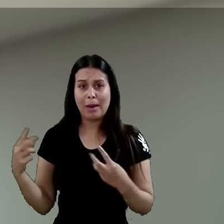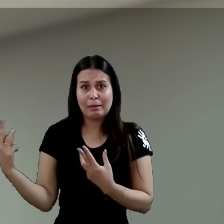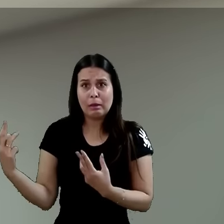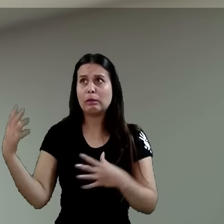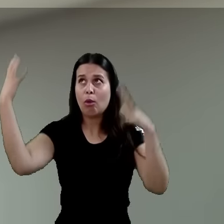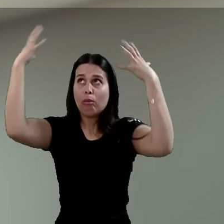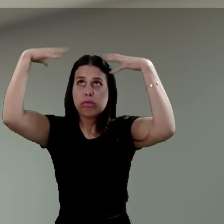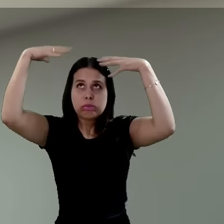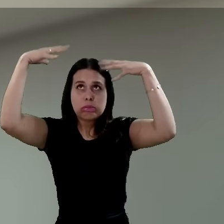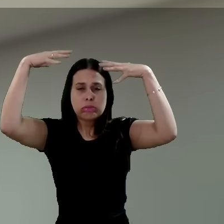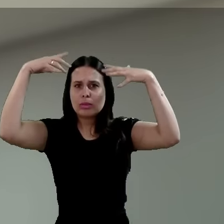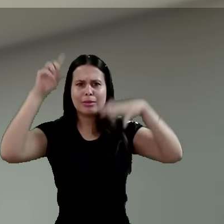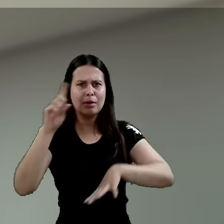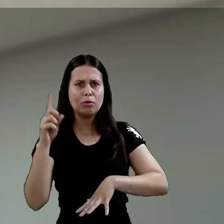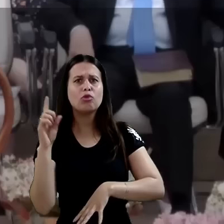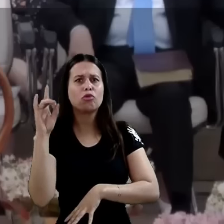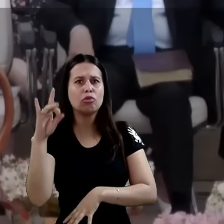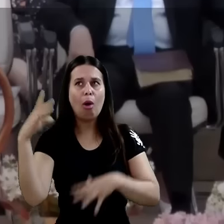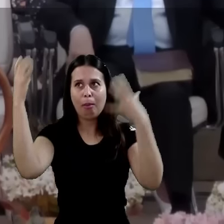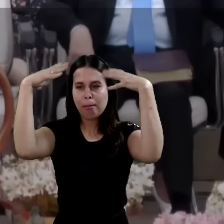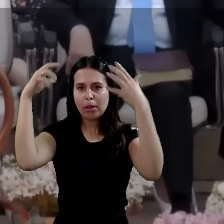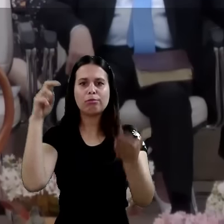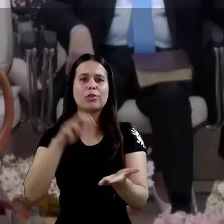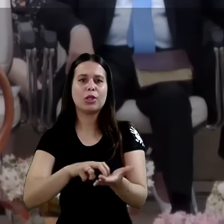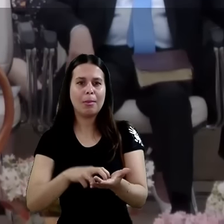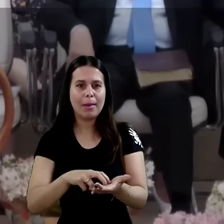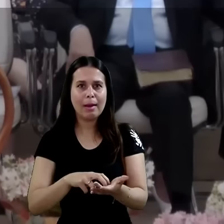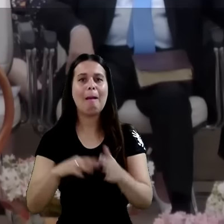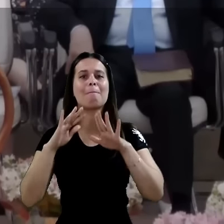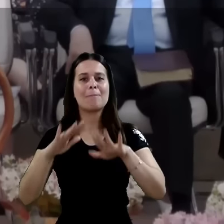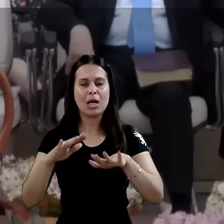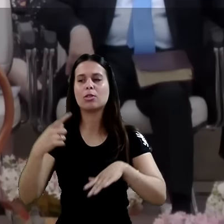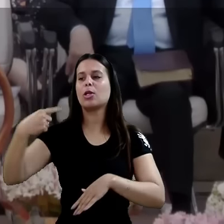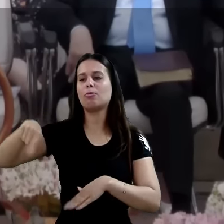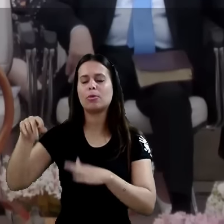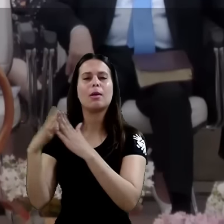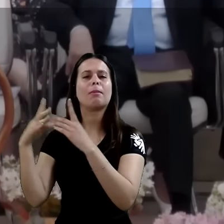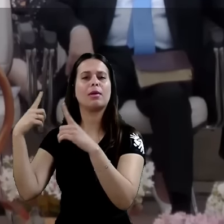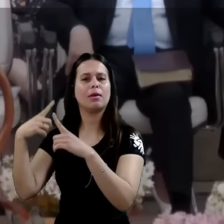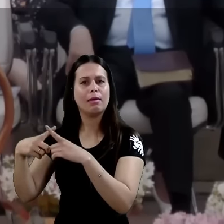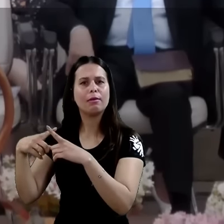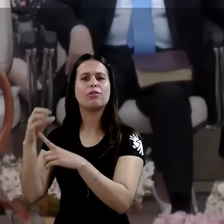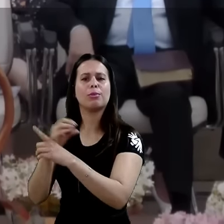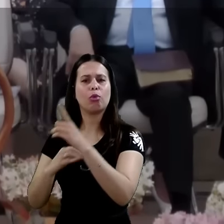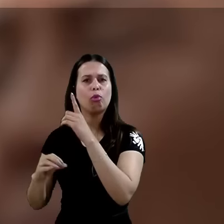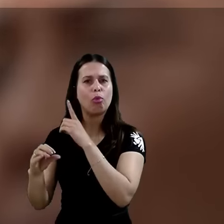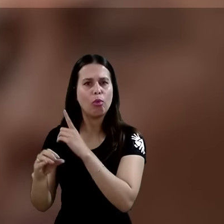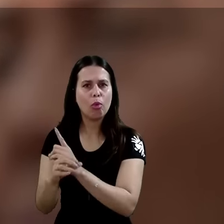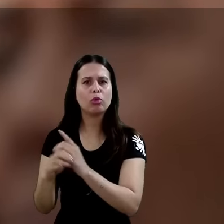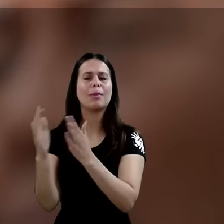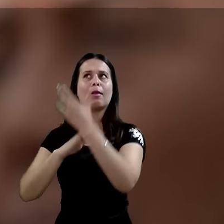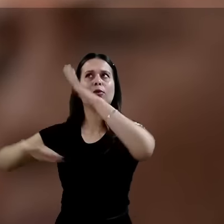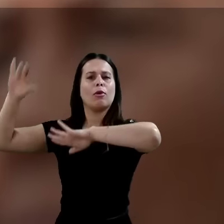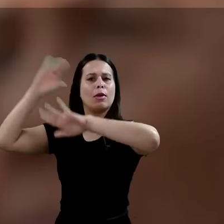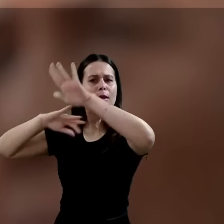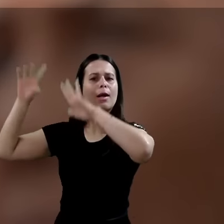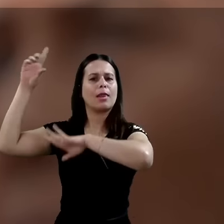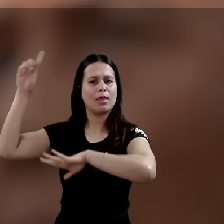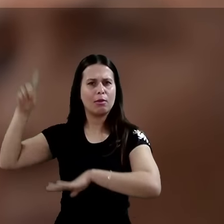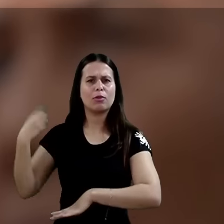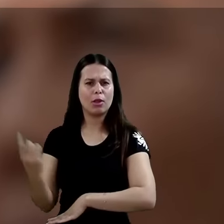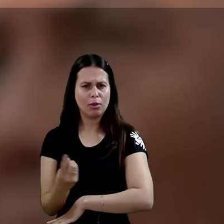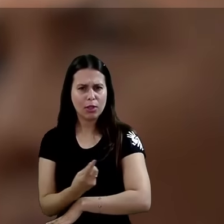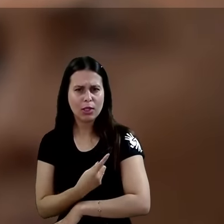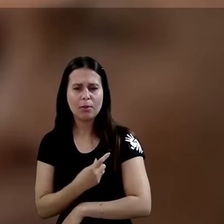só com banho da manhã mas eu cultuava no culto da semana e a gente vai mudar essa realidade porque Deus